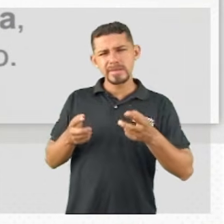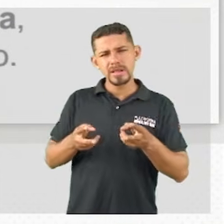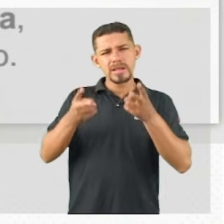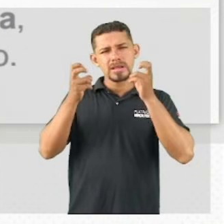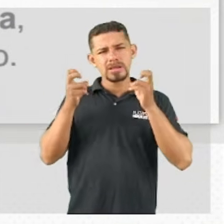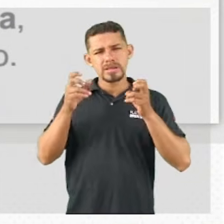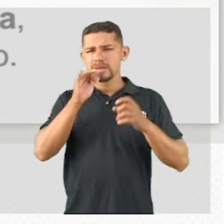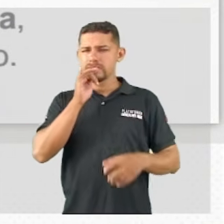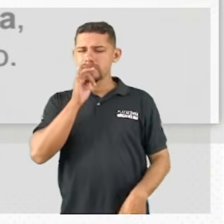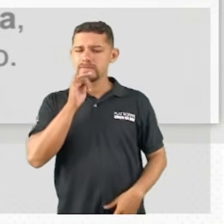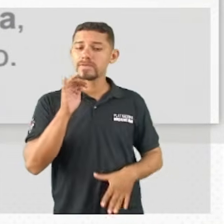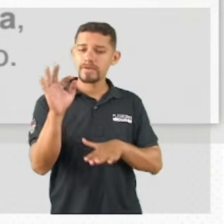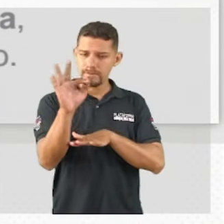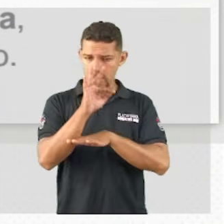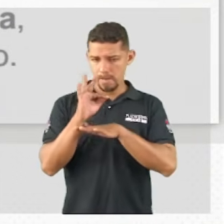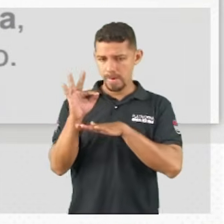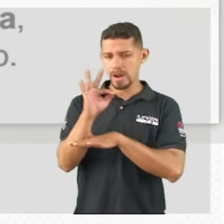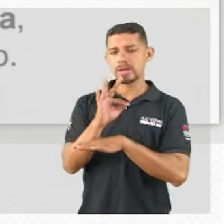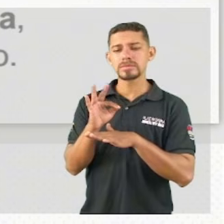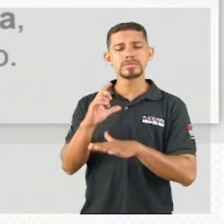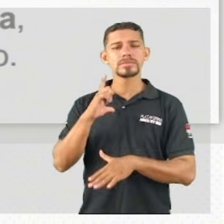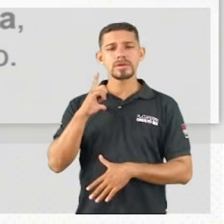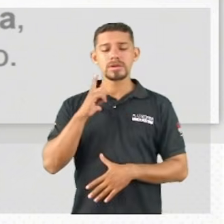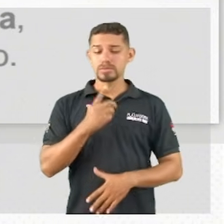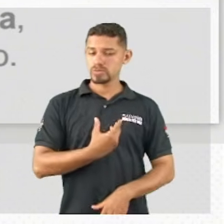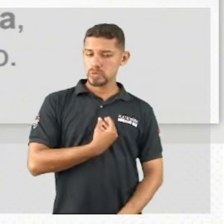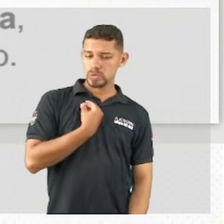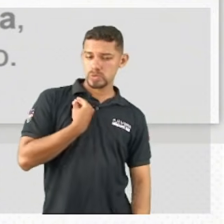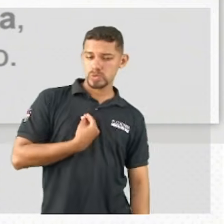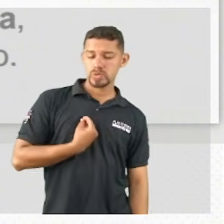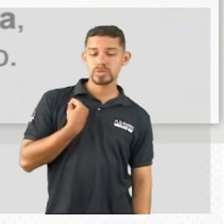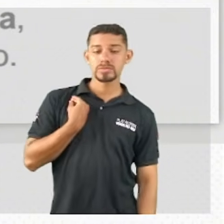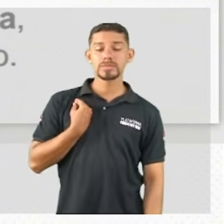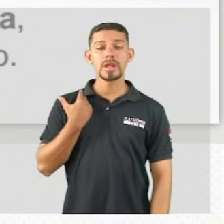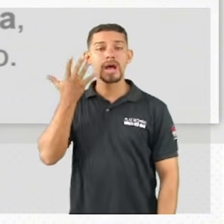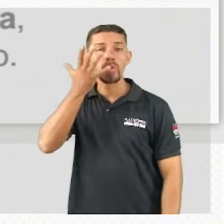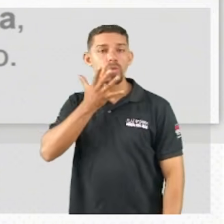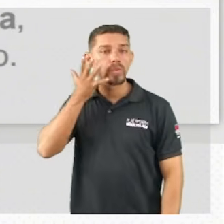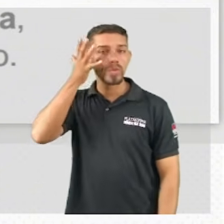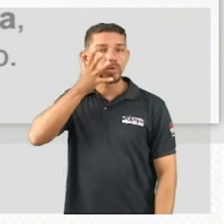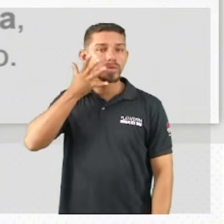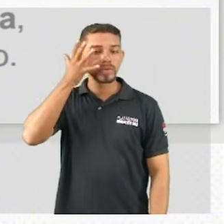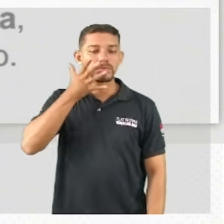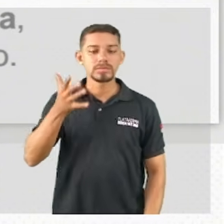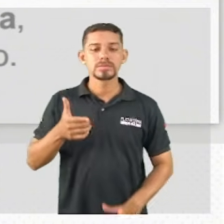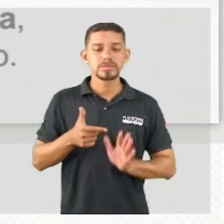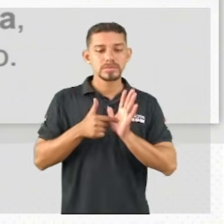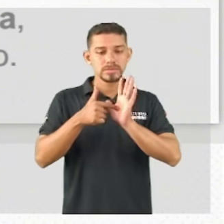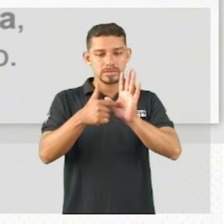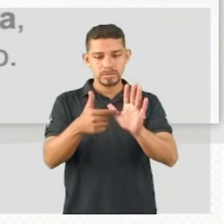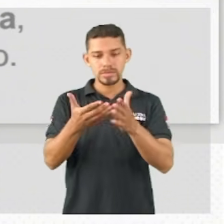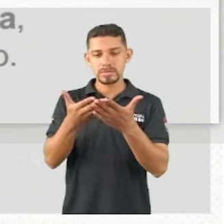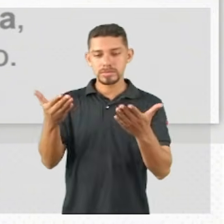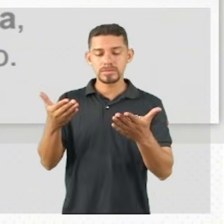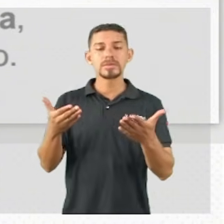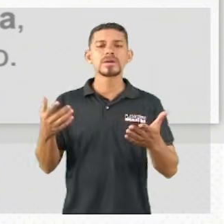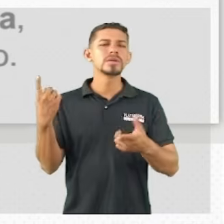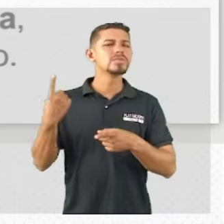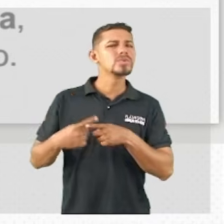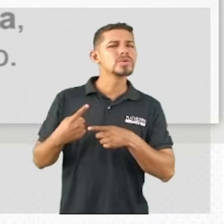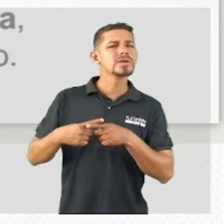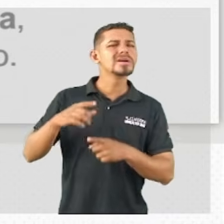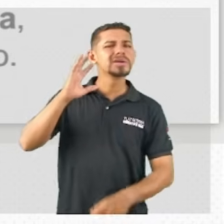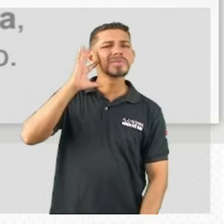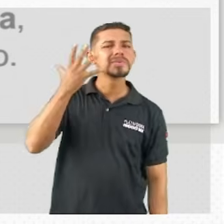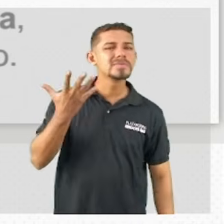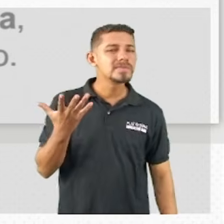um grau de formalidade muito presente na oralidade no momento da realização desses debates. Por que acontece